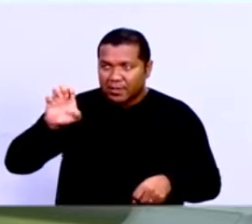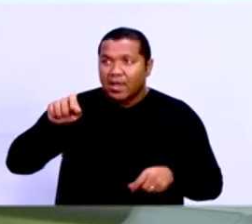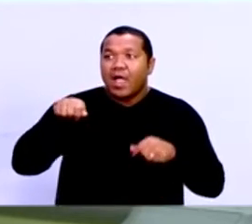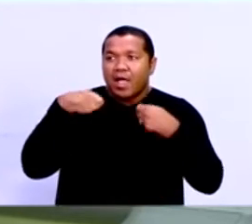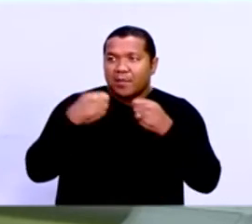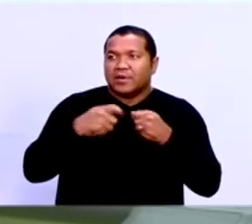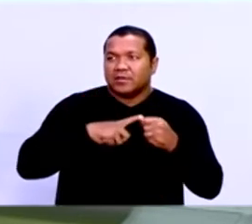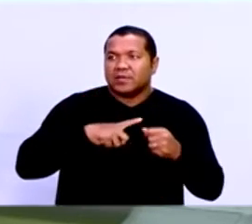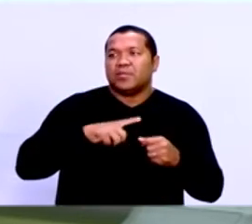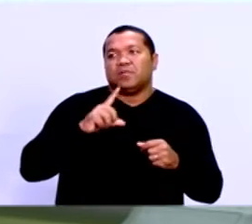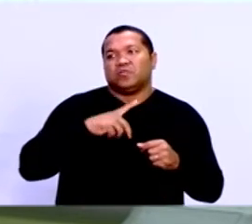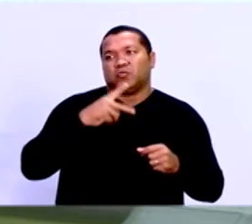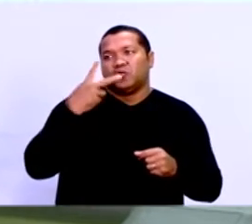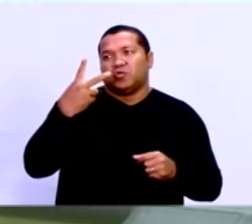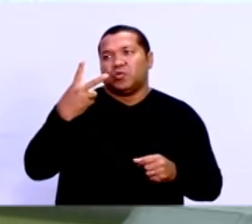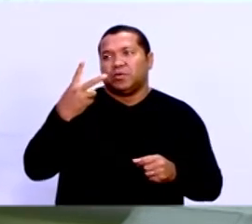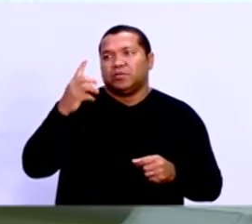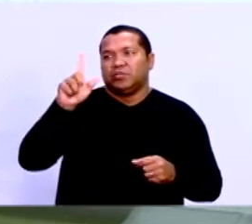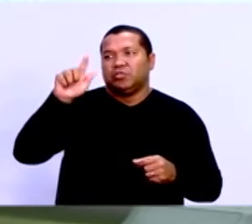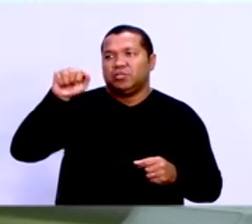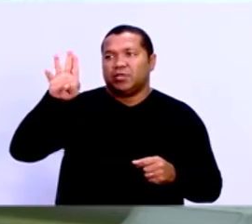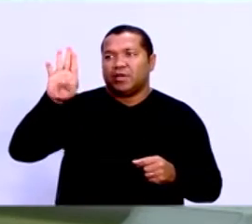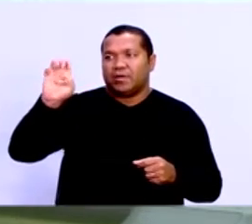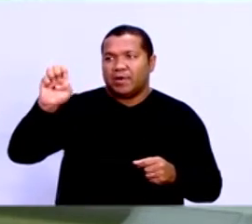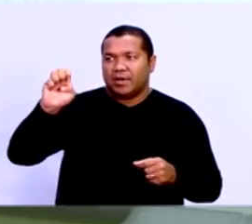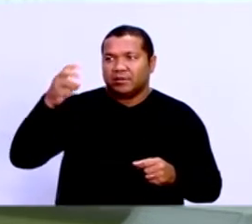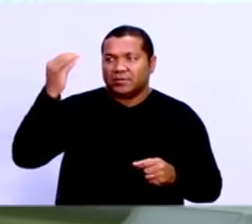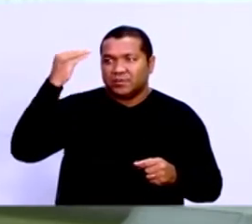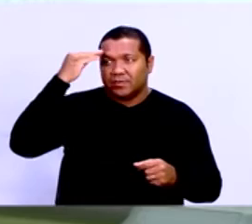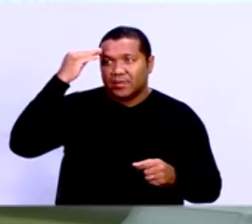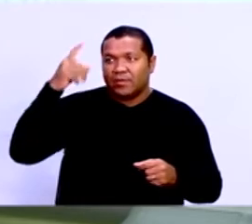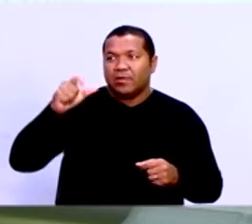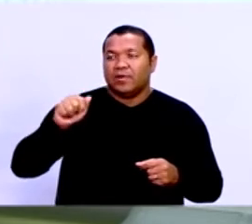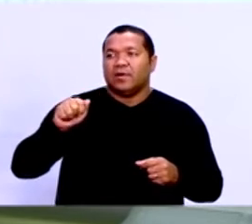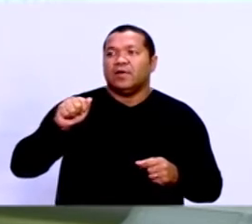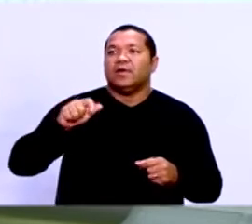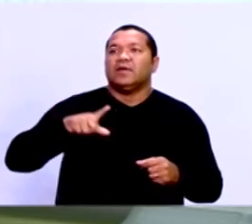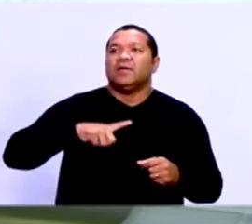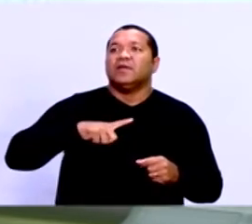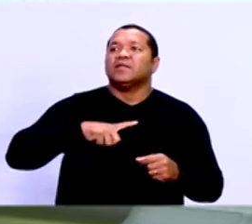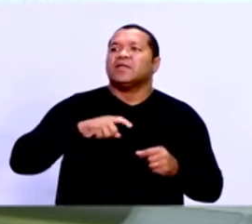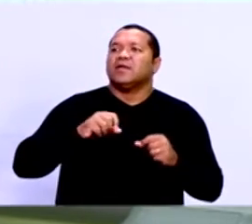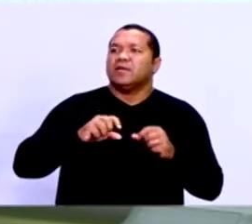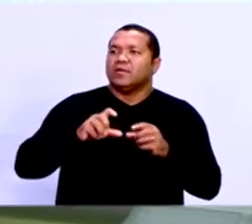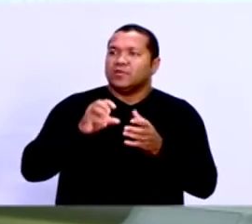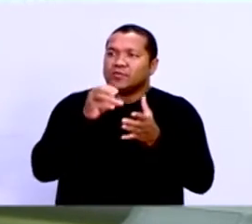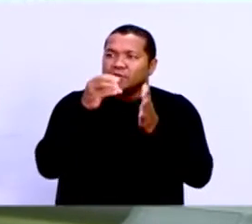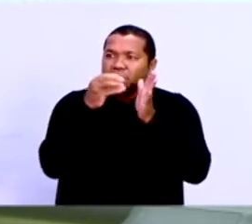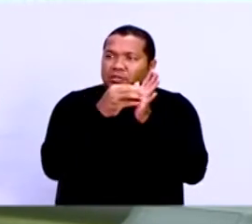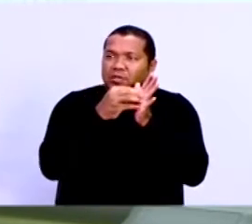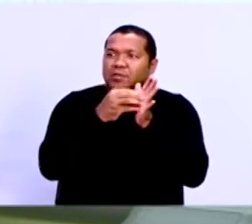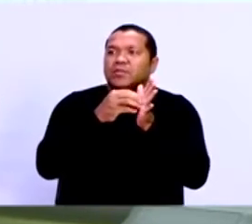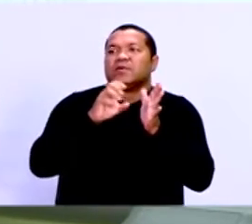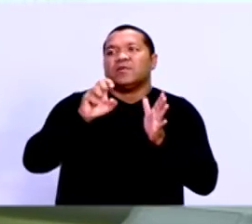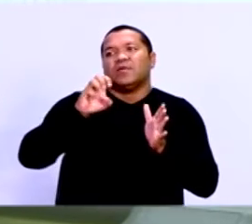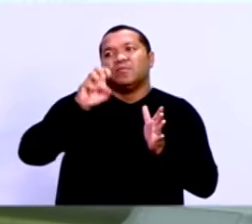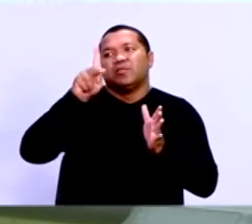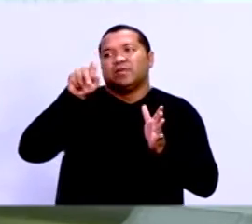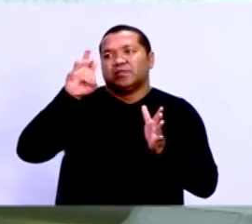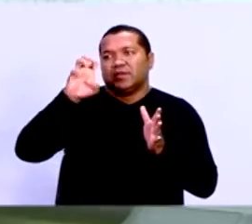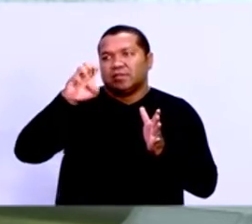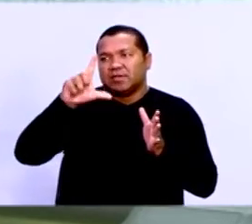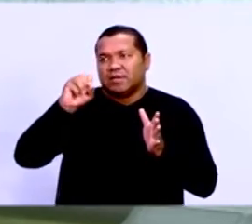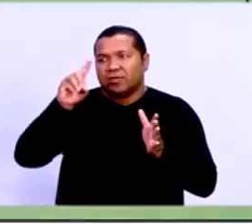um processador i3 um core 2 duo são essas especificações do hardware tá certo